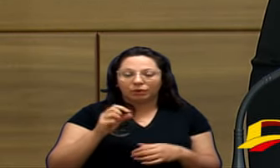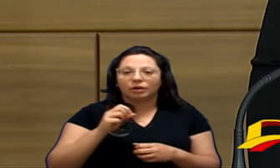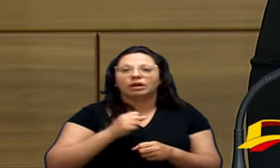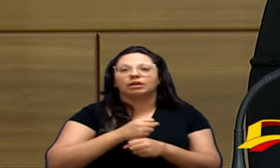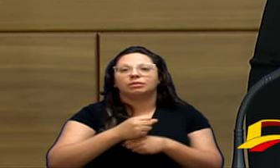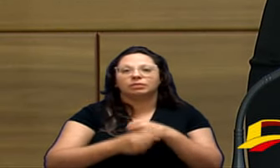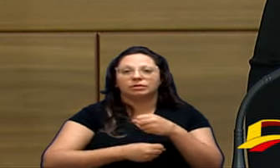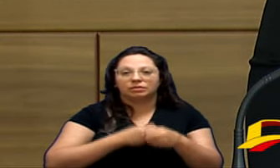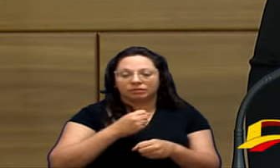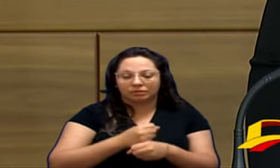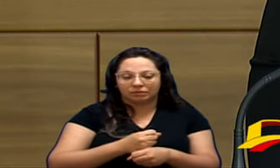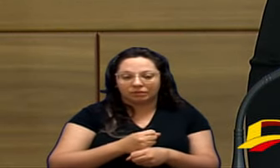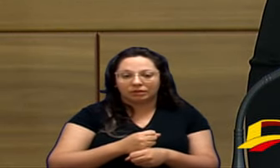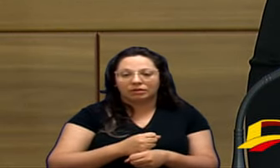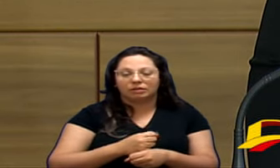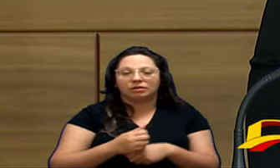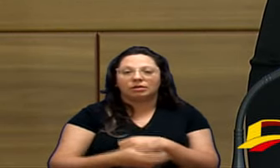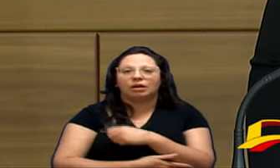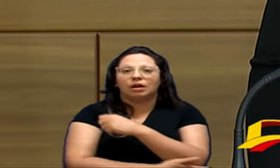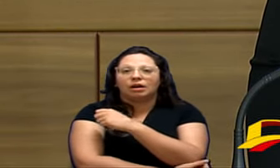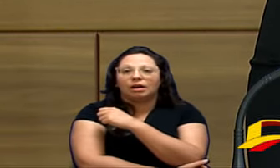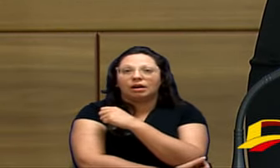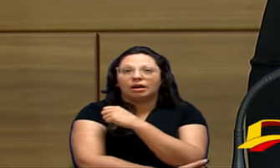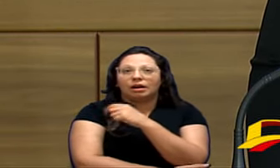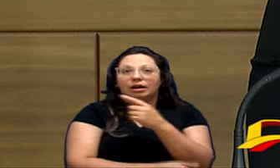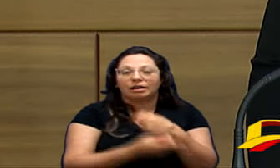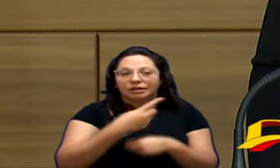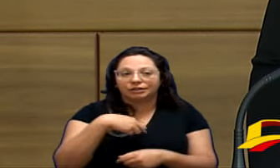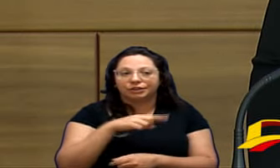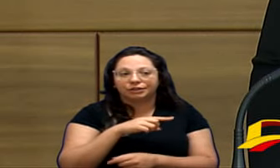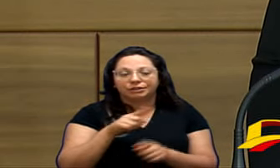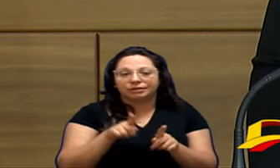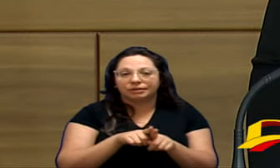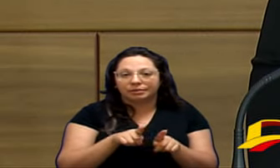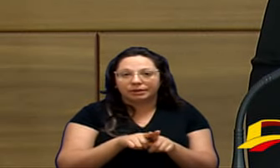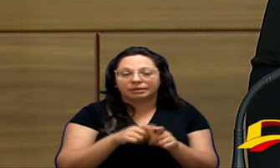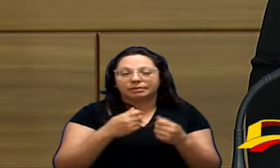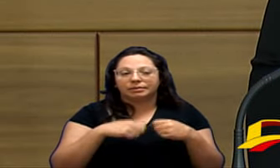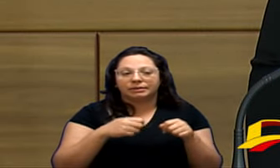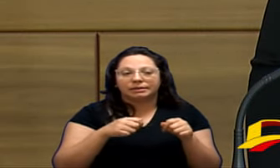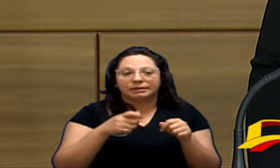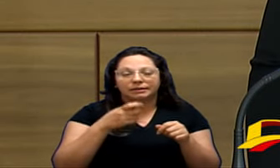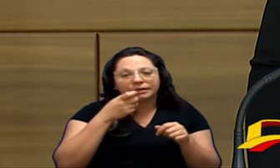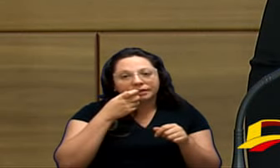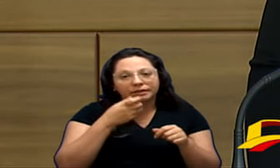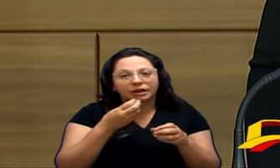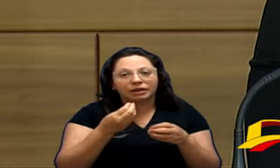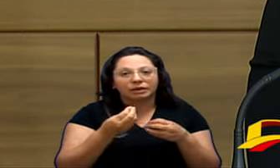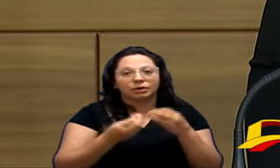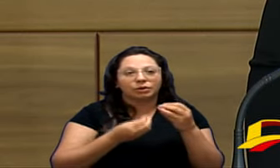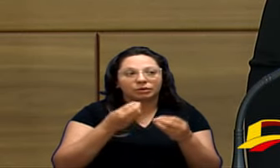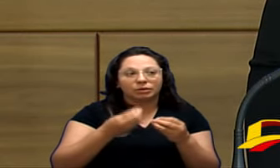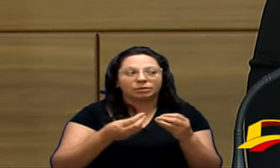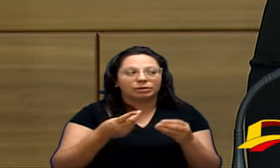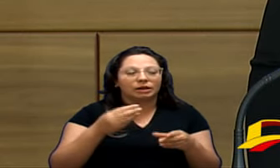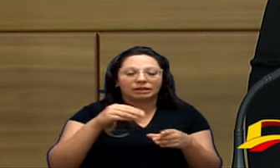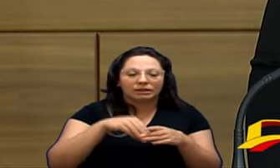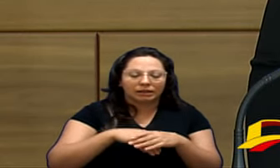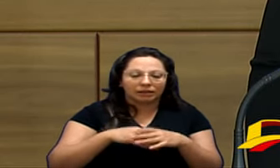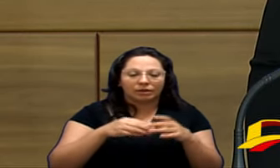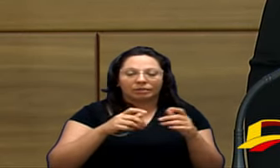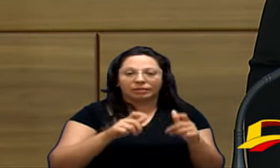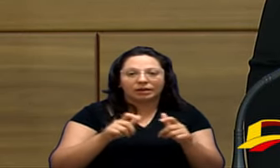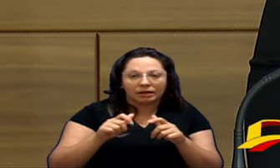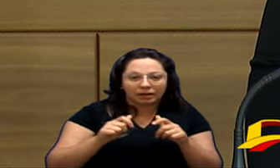próximo ano e a questão aí da gente identificar os próprios municipais que podem compor essa base né Essas bases né Já temos uma base